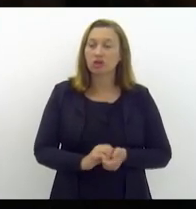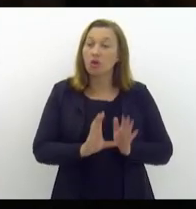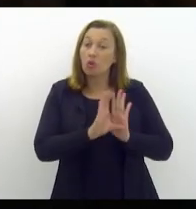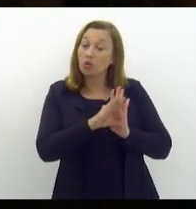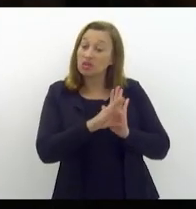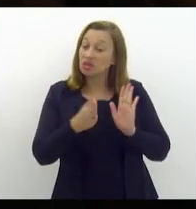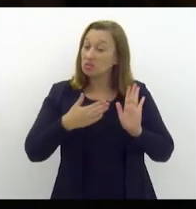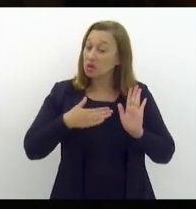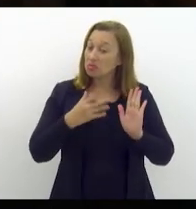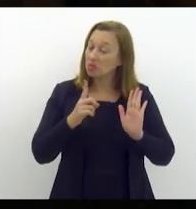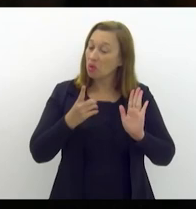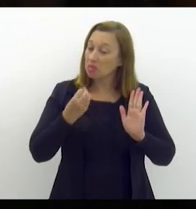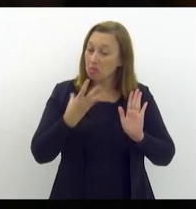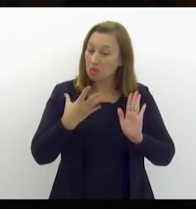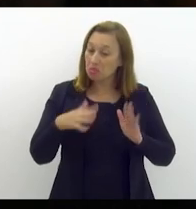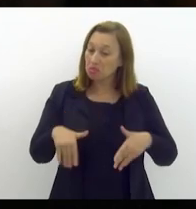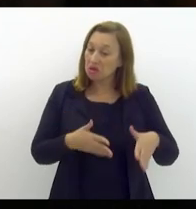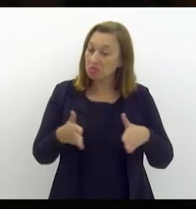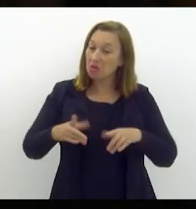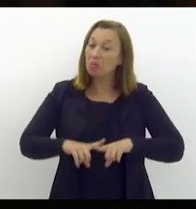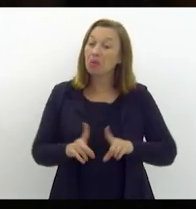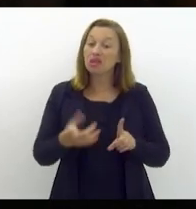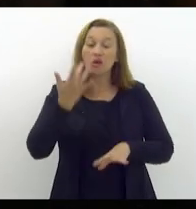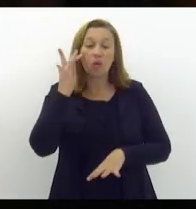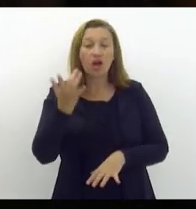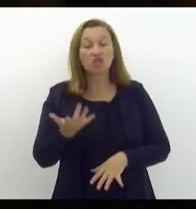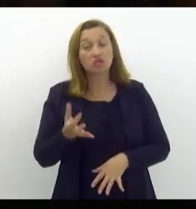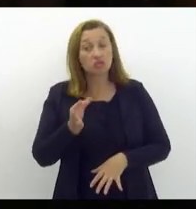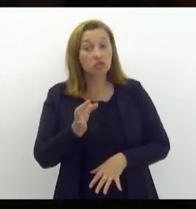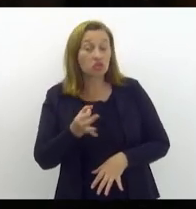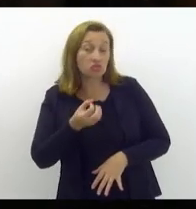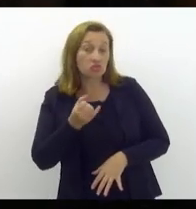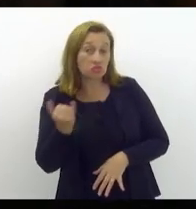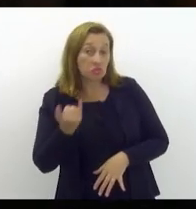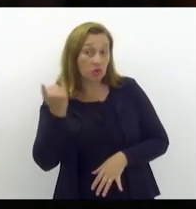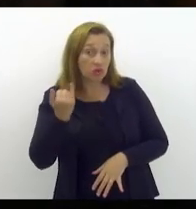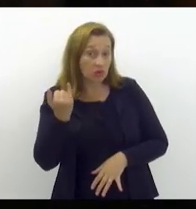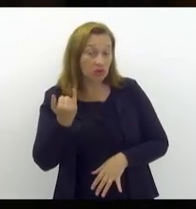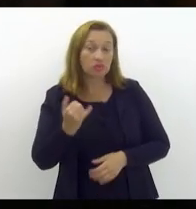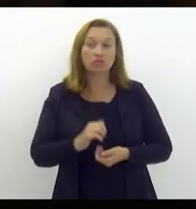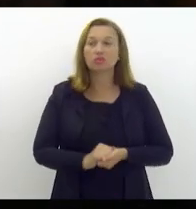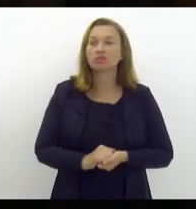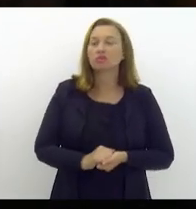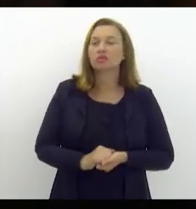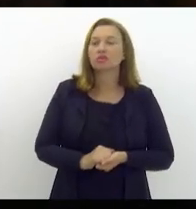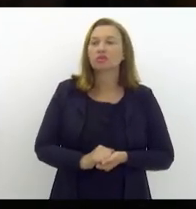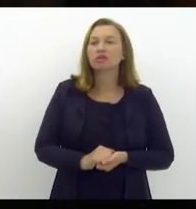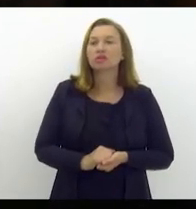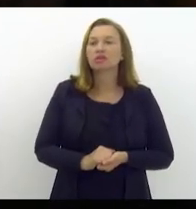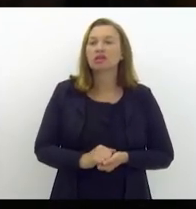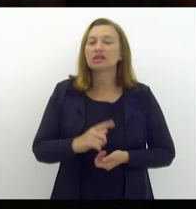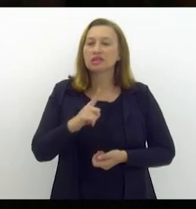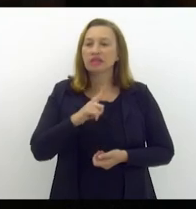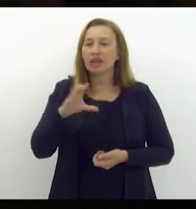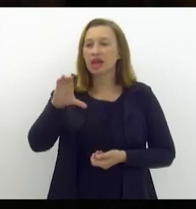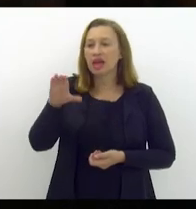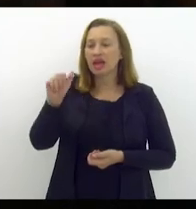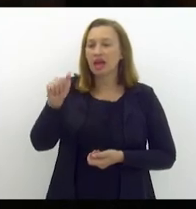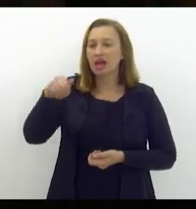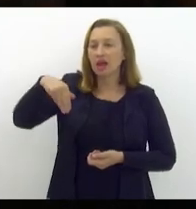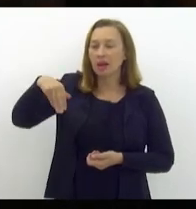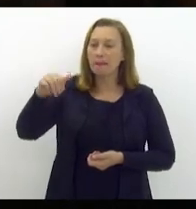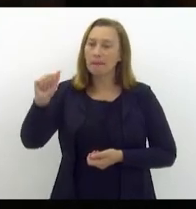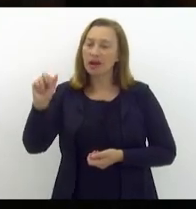foi o melhor caminho, como acho que no mérito desproposital. Se tem Câmara, é para